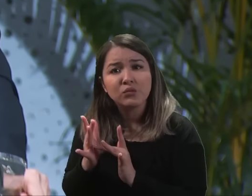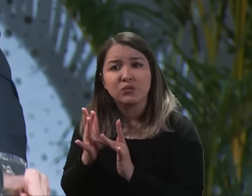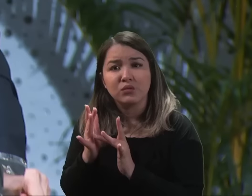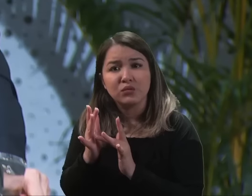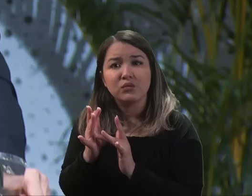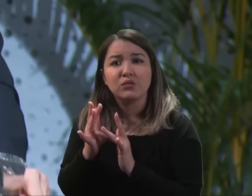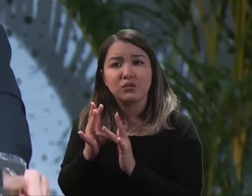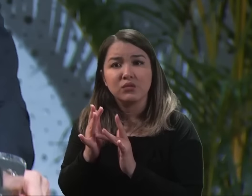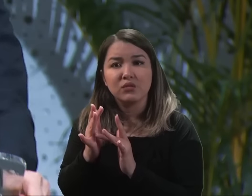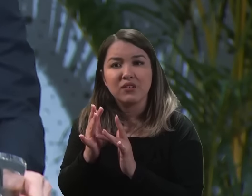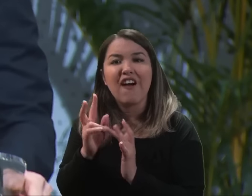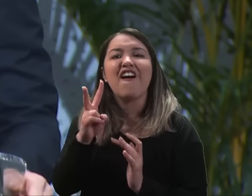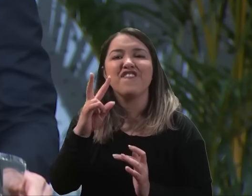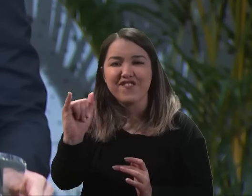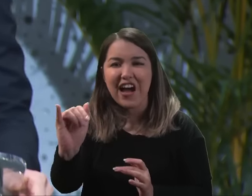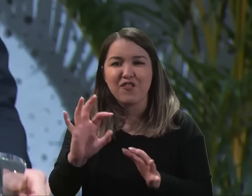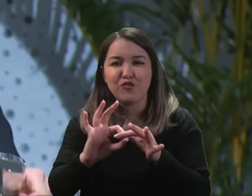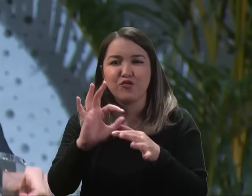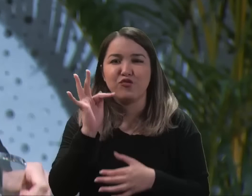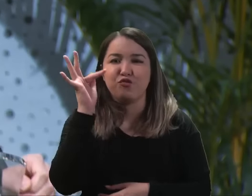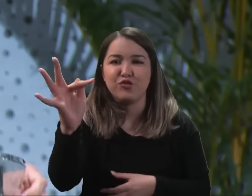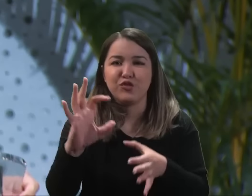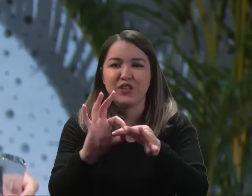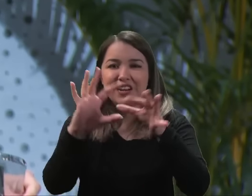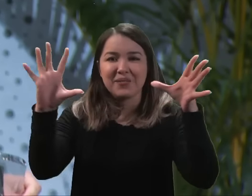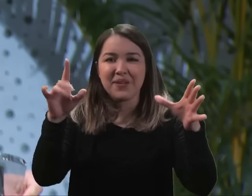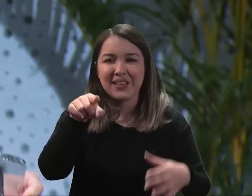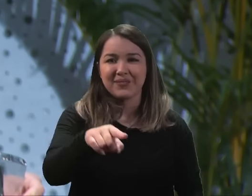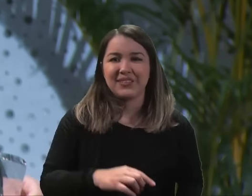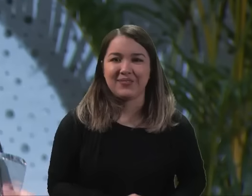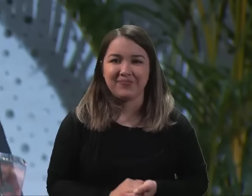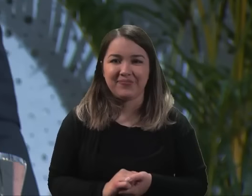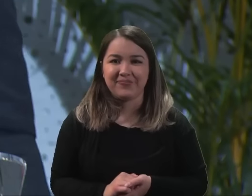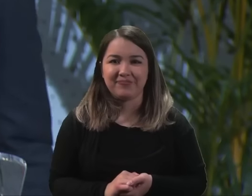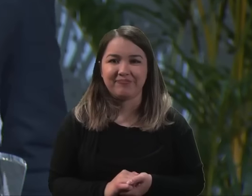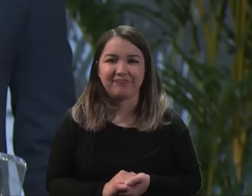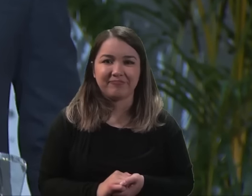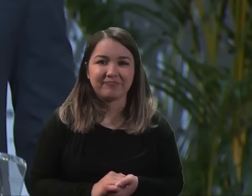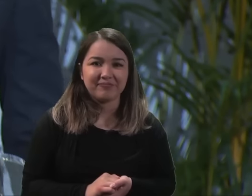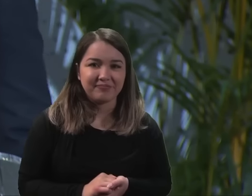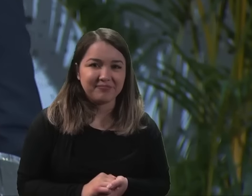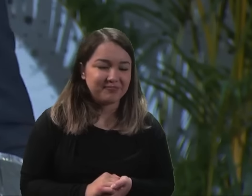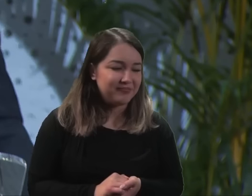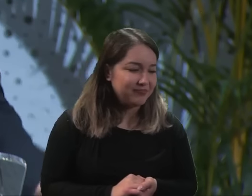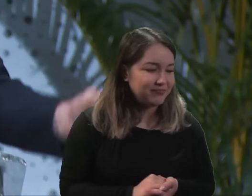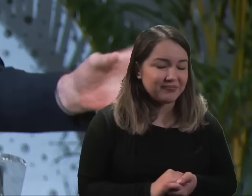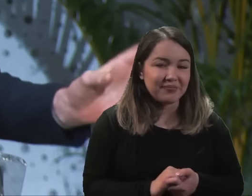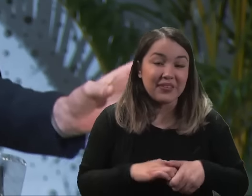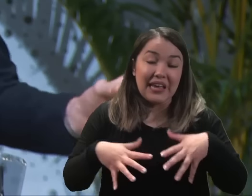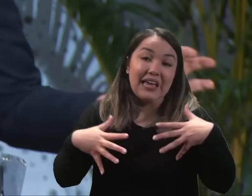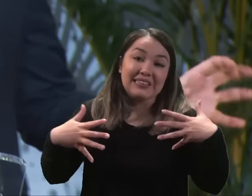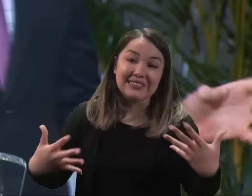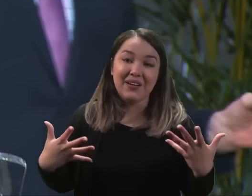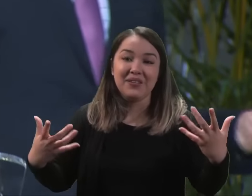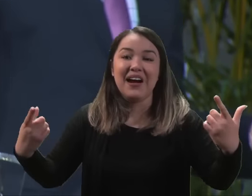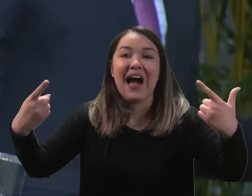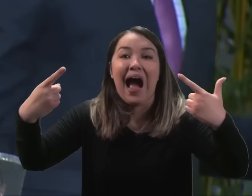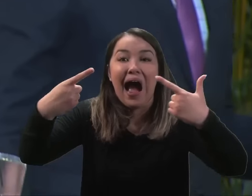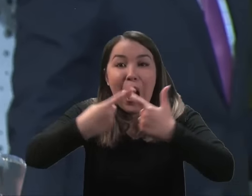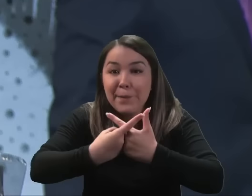e você será liberto no entanto a batalha não